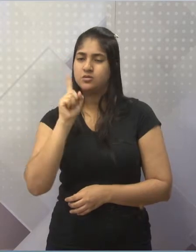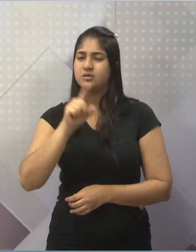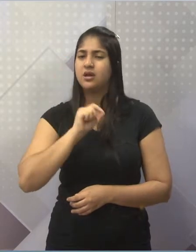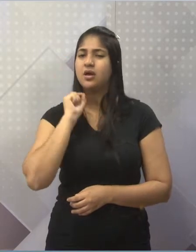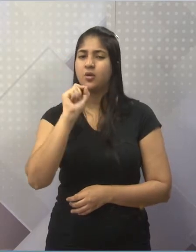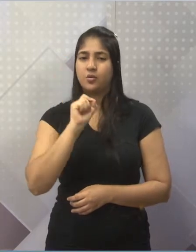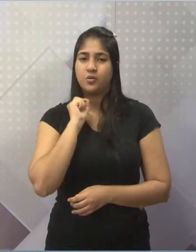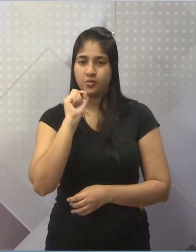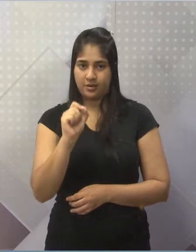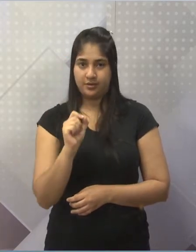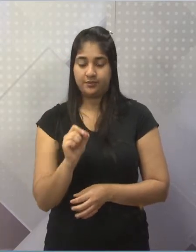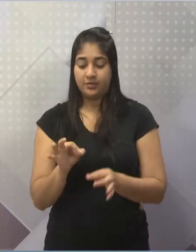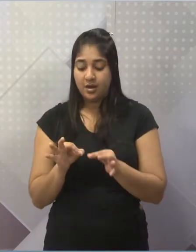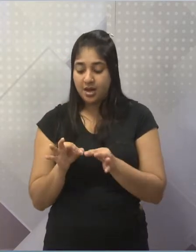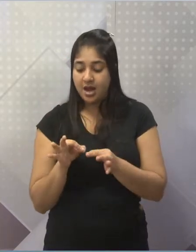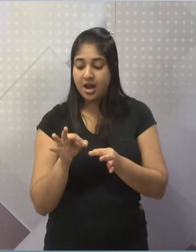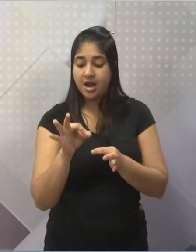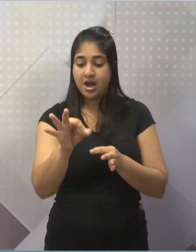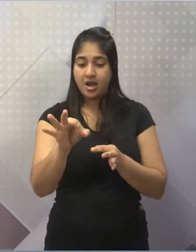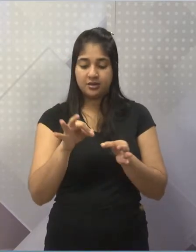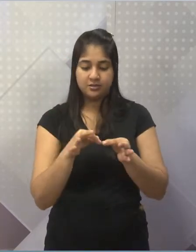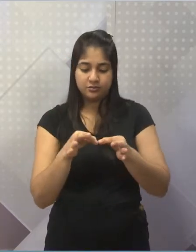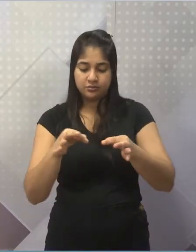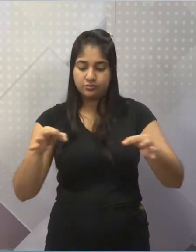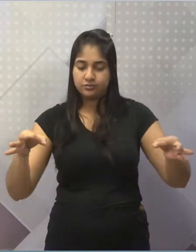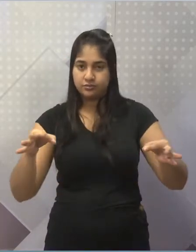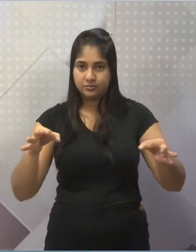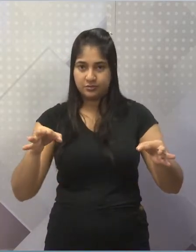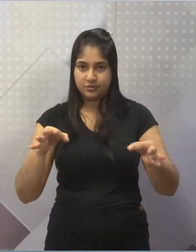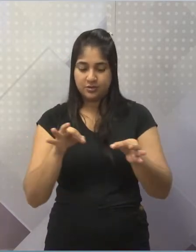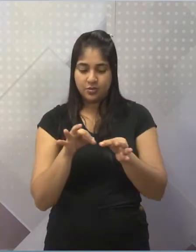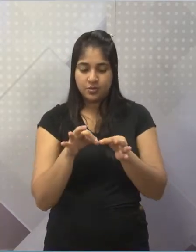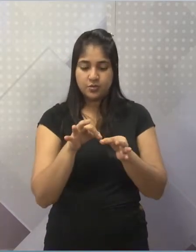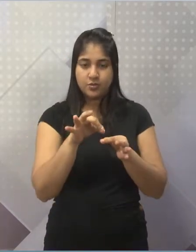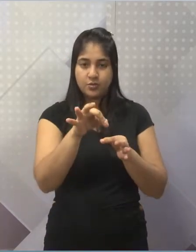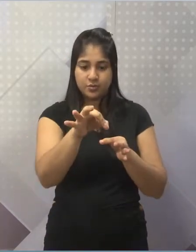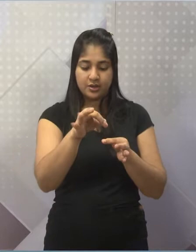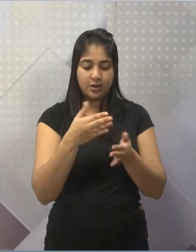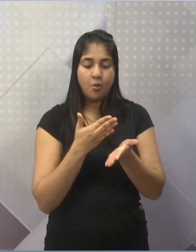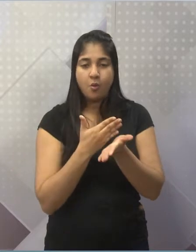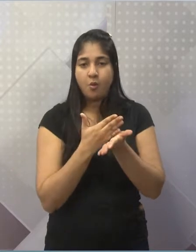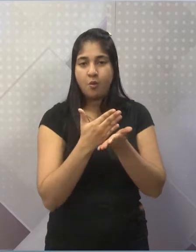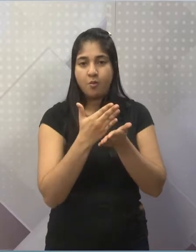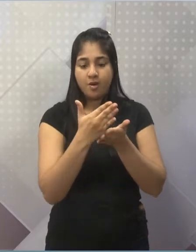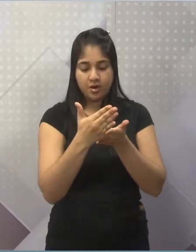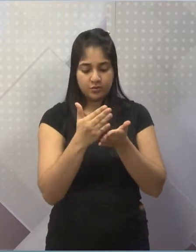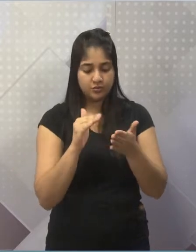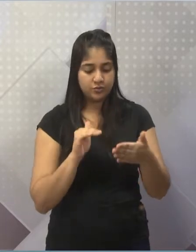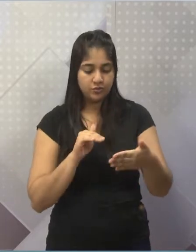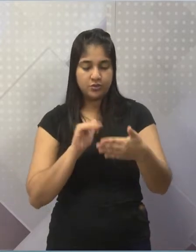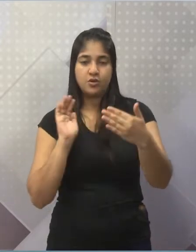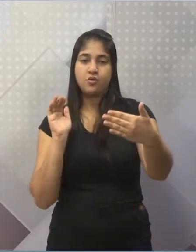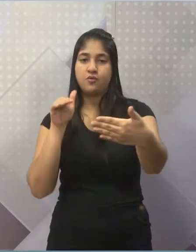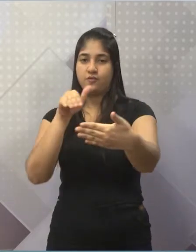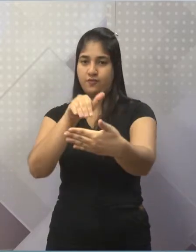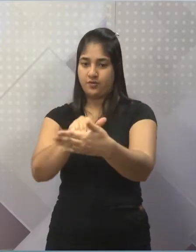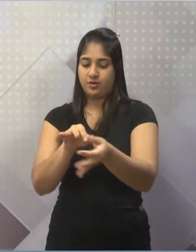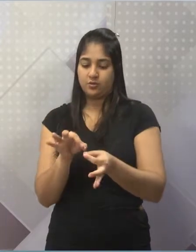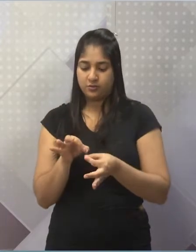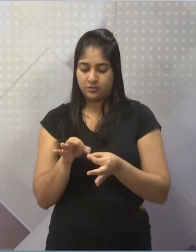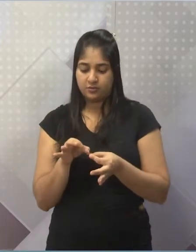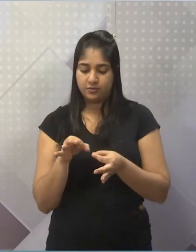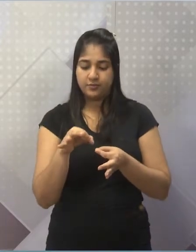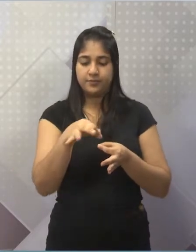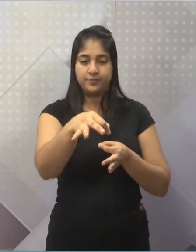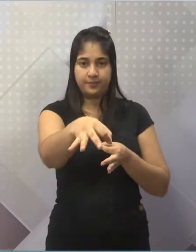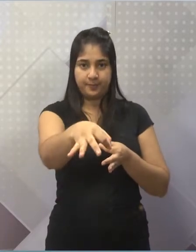são pedaços de reta. São aqueles pedacinhos da reta que tem o início e o fim. A gente sabe